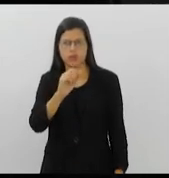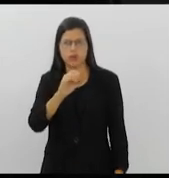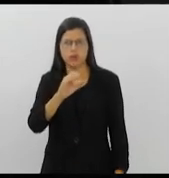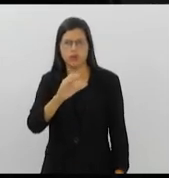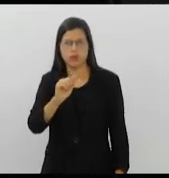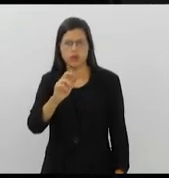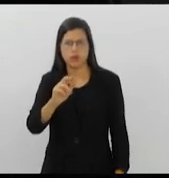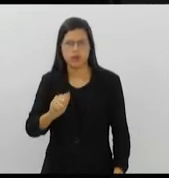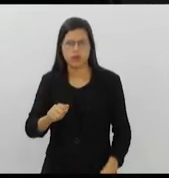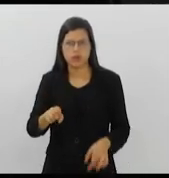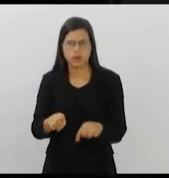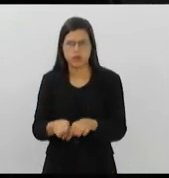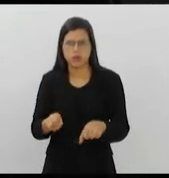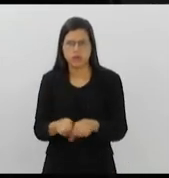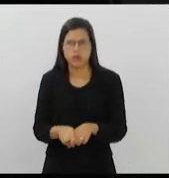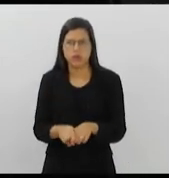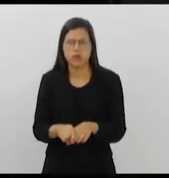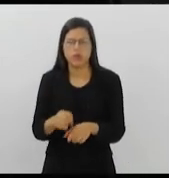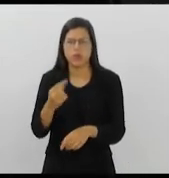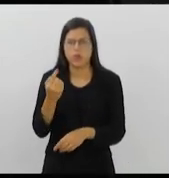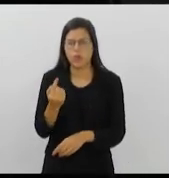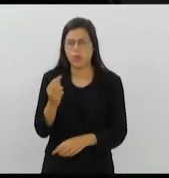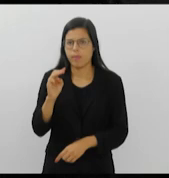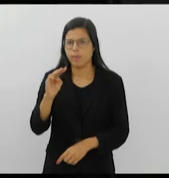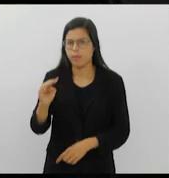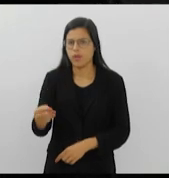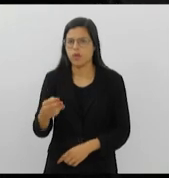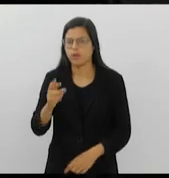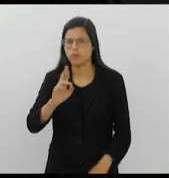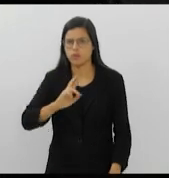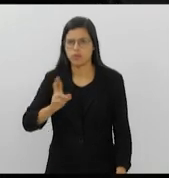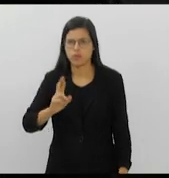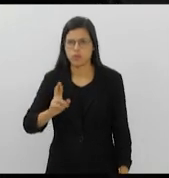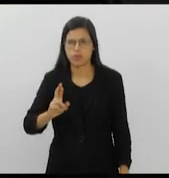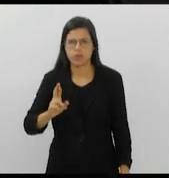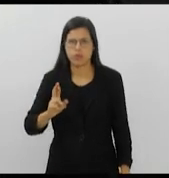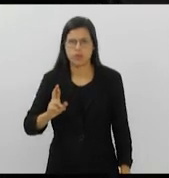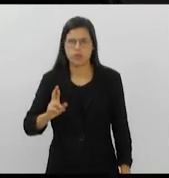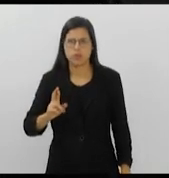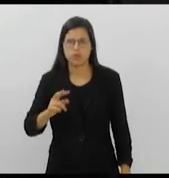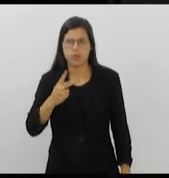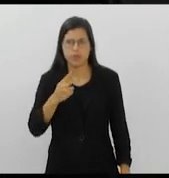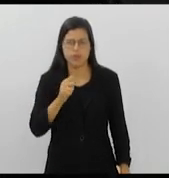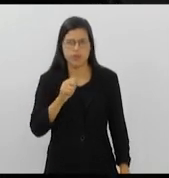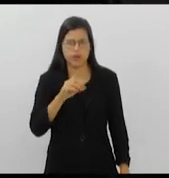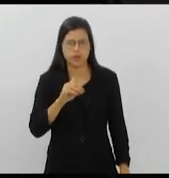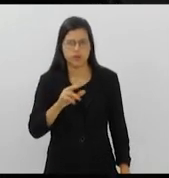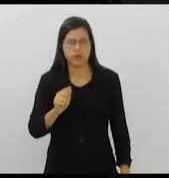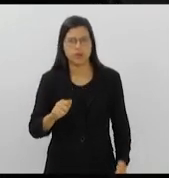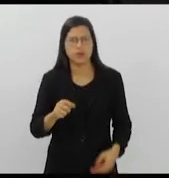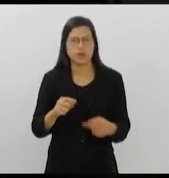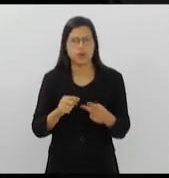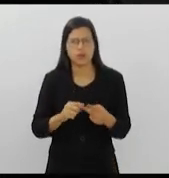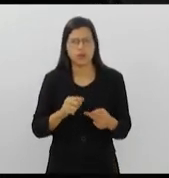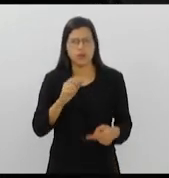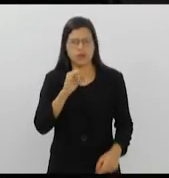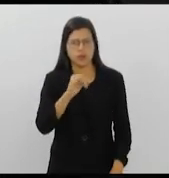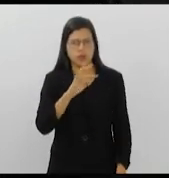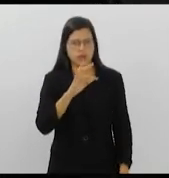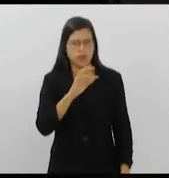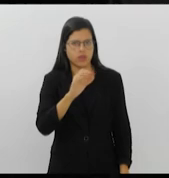Bom Jesus e 1 milhão de reais para Pádua e 1 milhão de reais para Itaperuna, isso